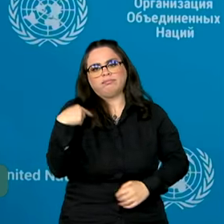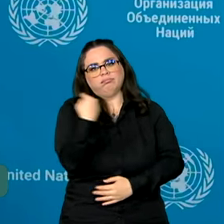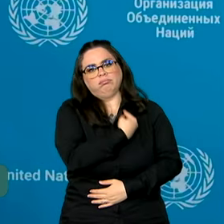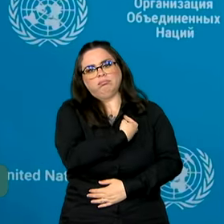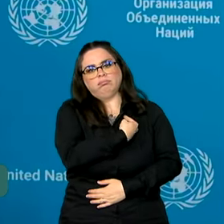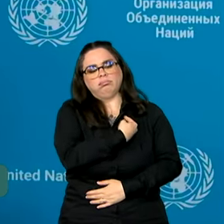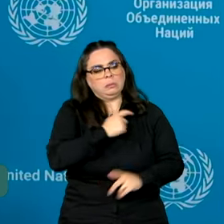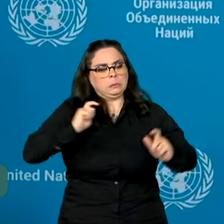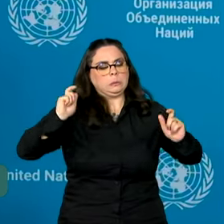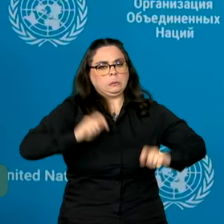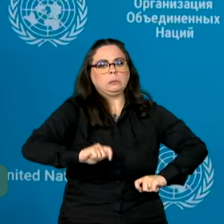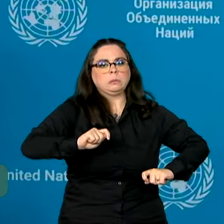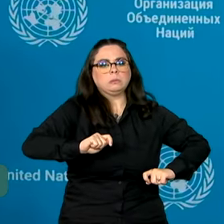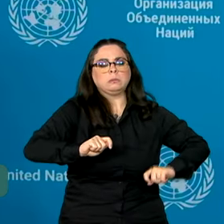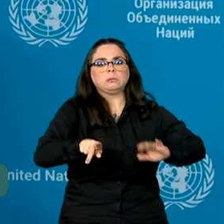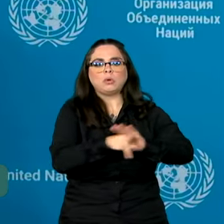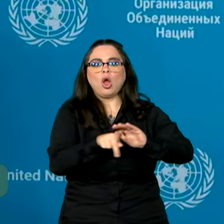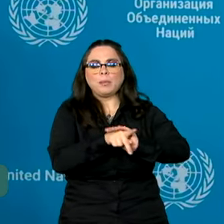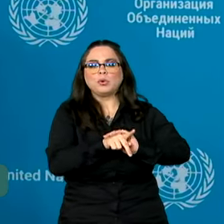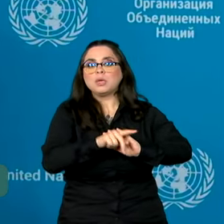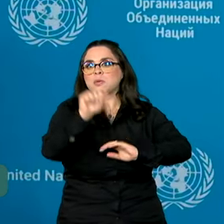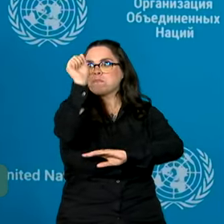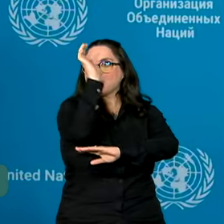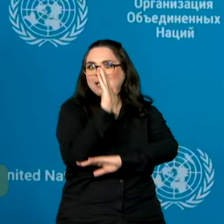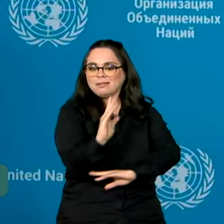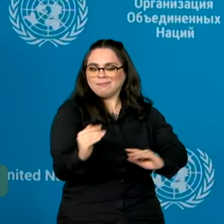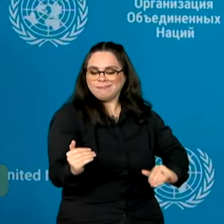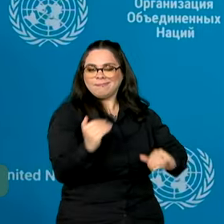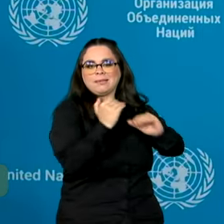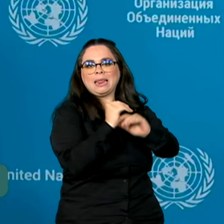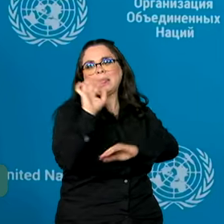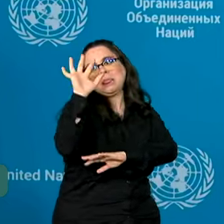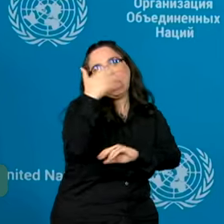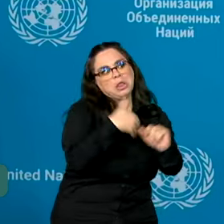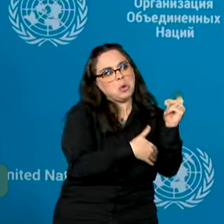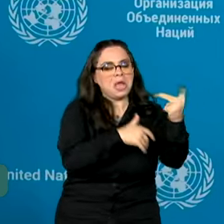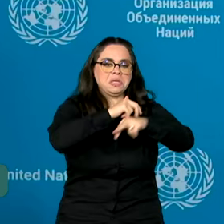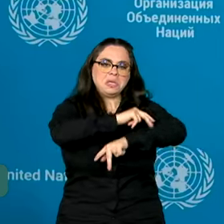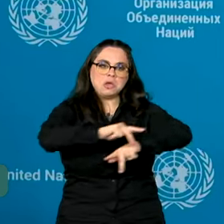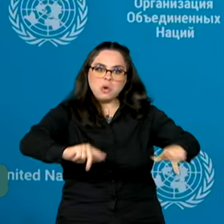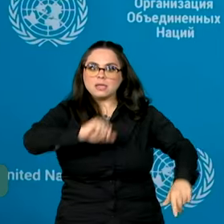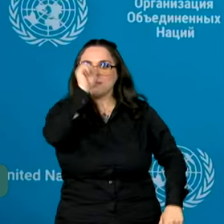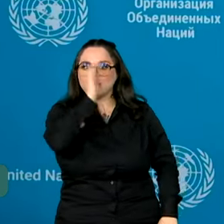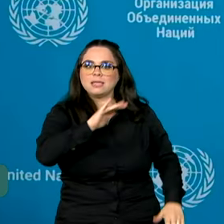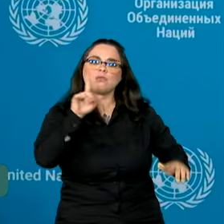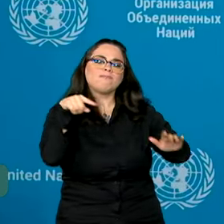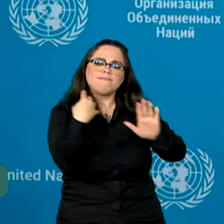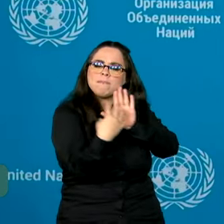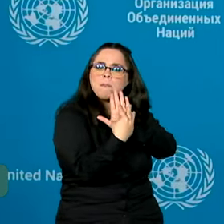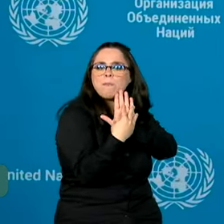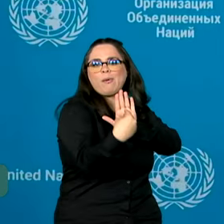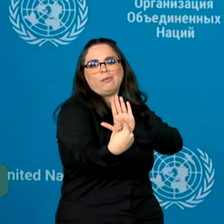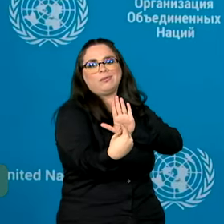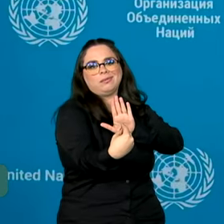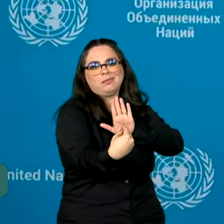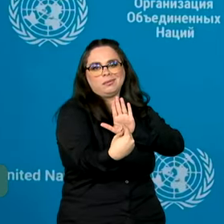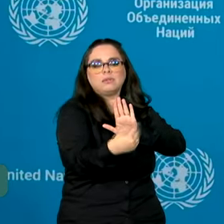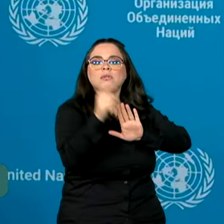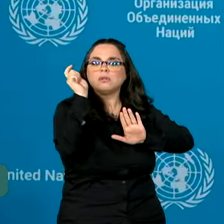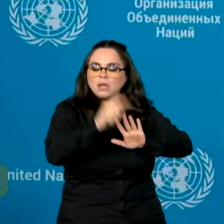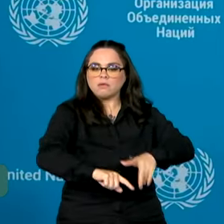tem as condições, sabe que o Brasil tem para ser um país exemplo de